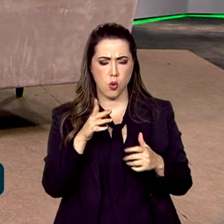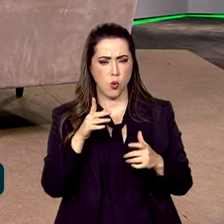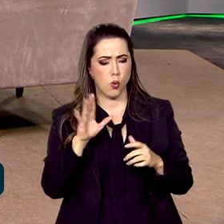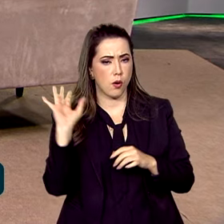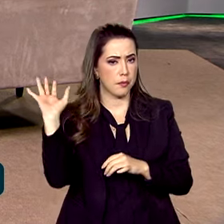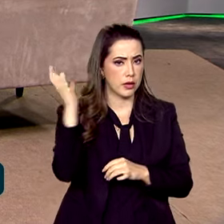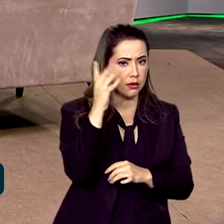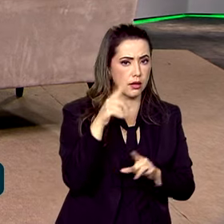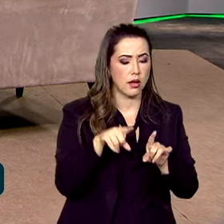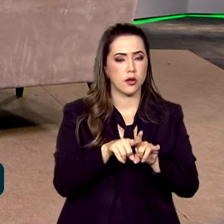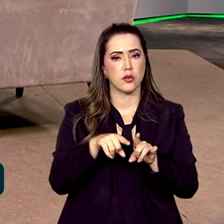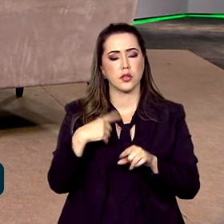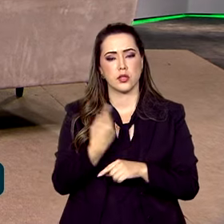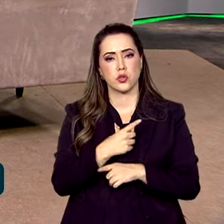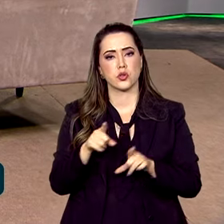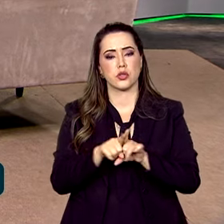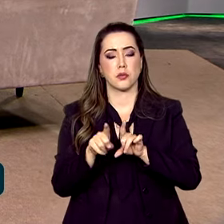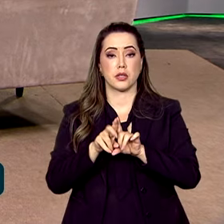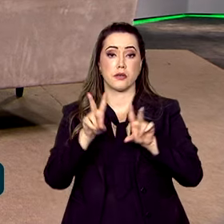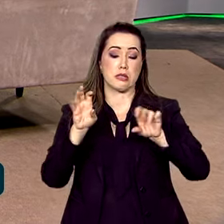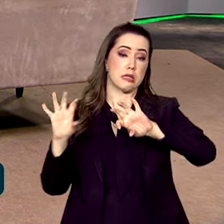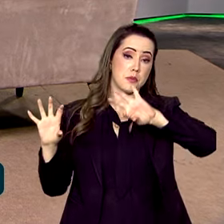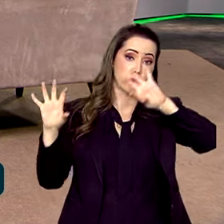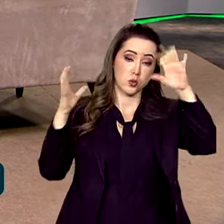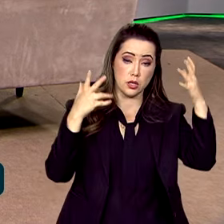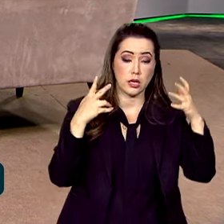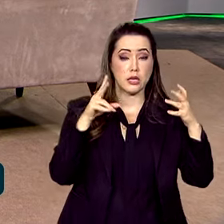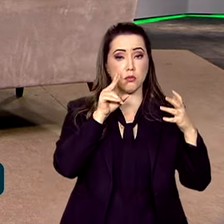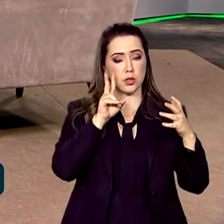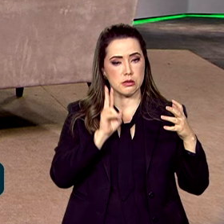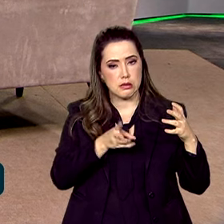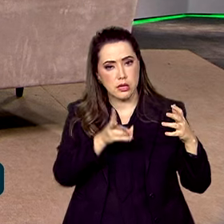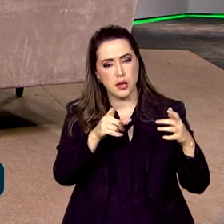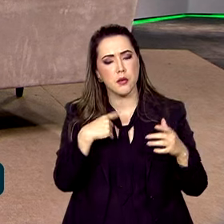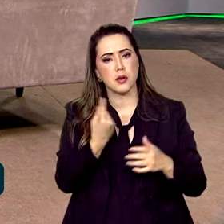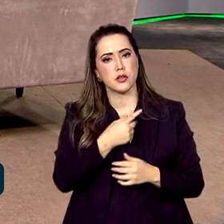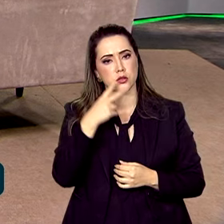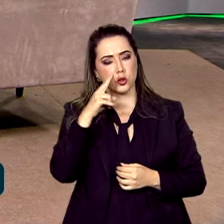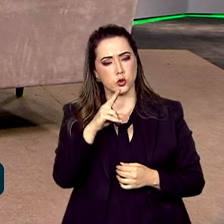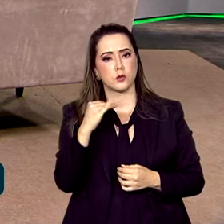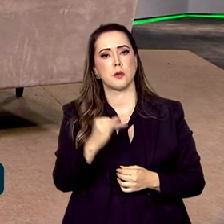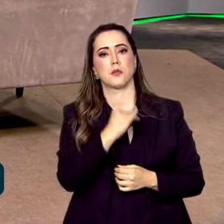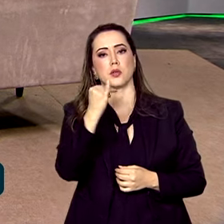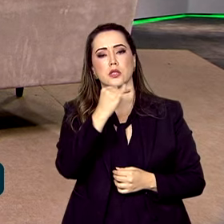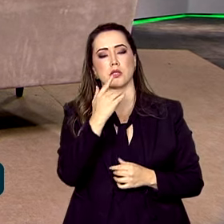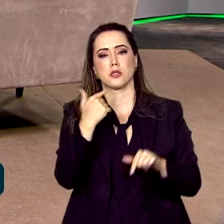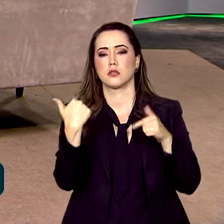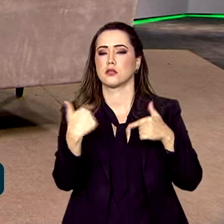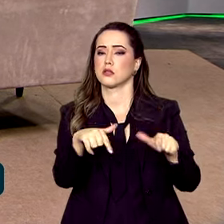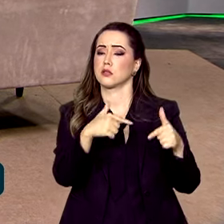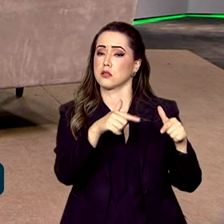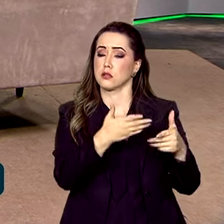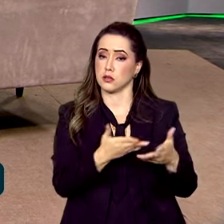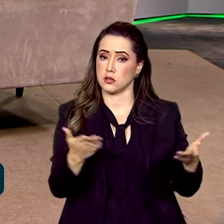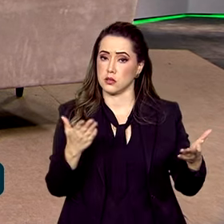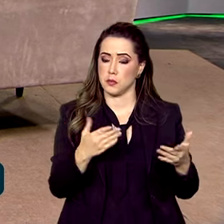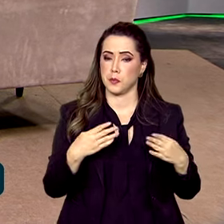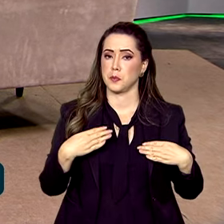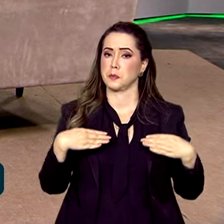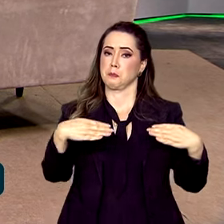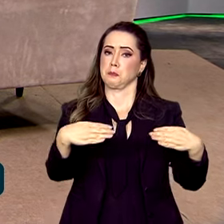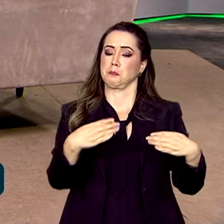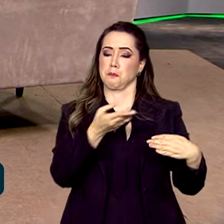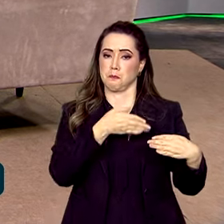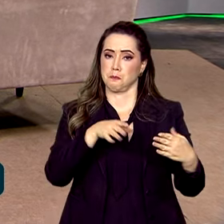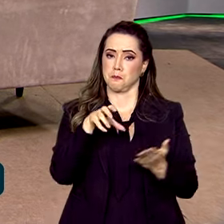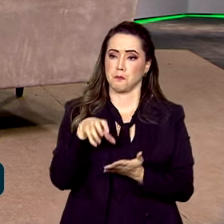questão climática, né, acontecendo o tempo todo, então ele reforça ainda mais a importância desse trabalho dos ministérios,